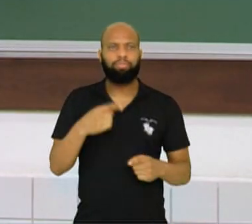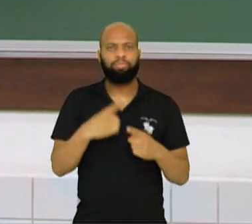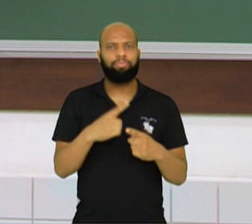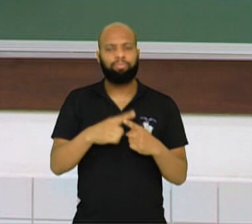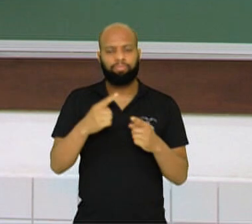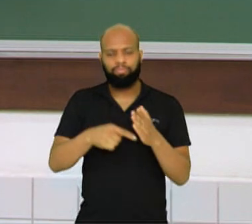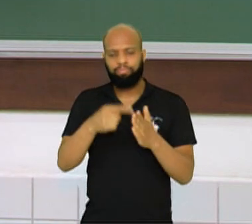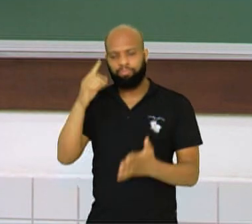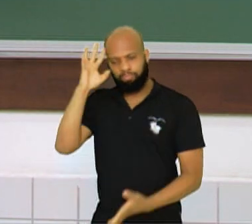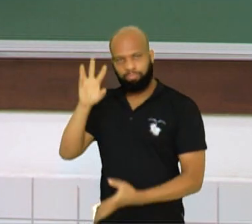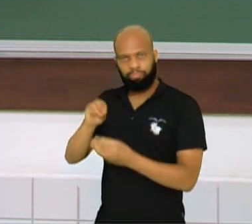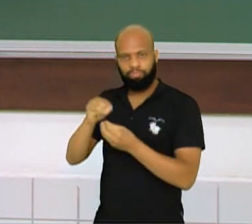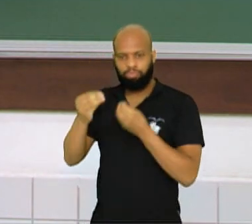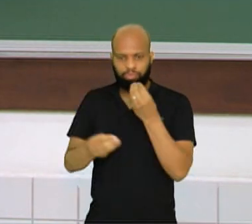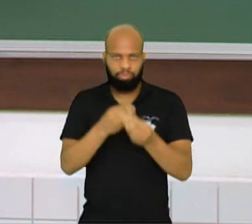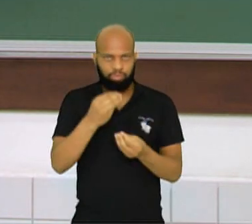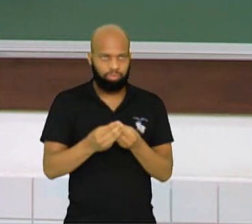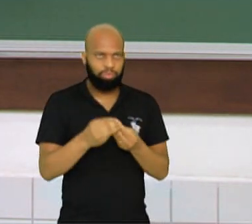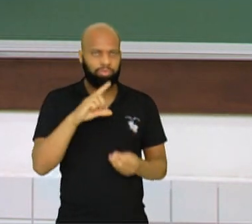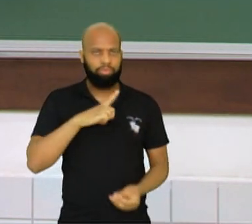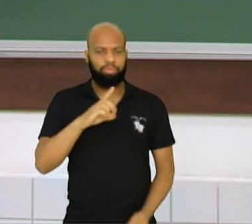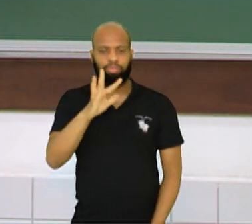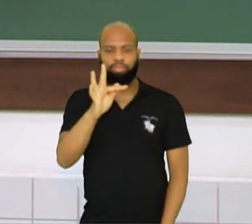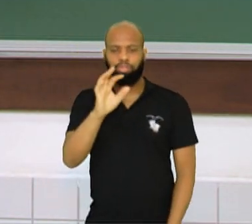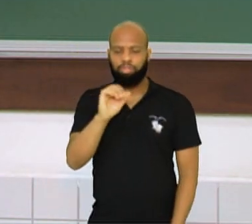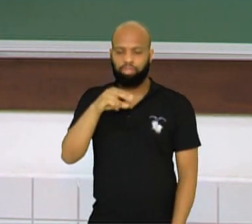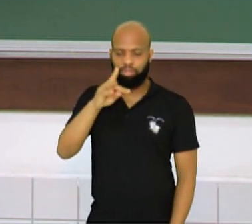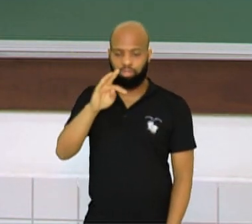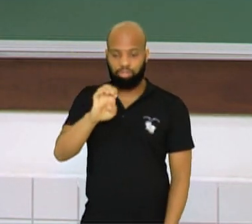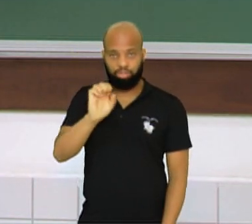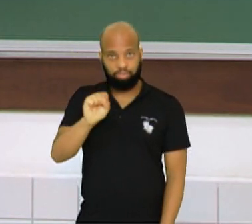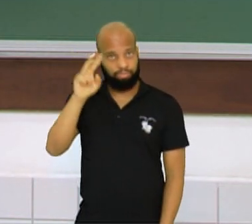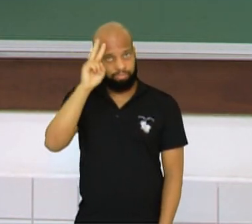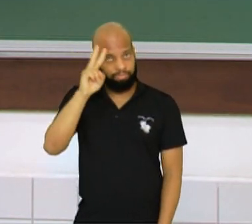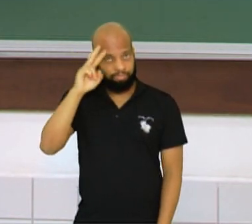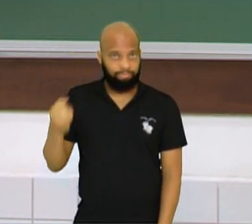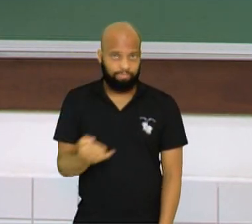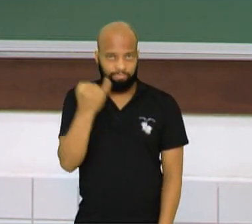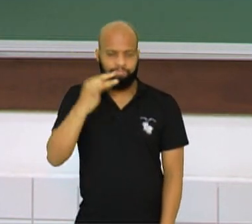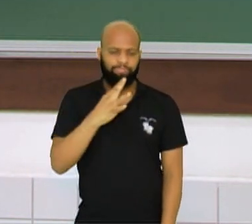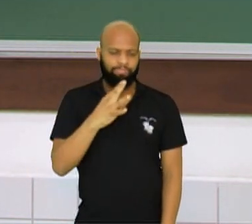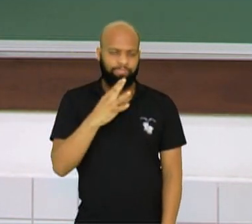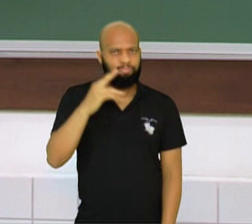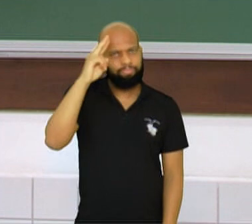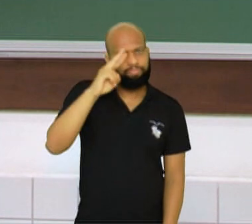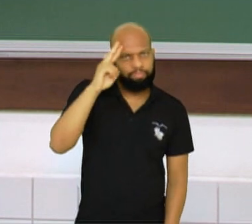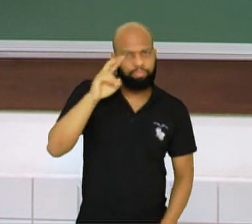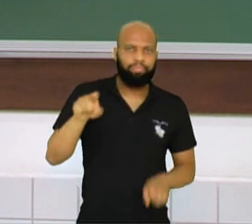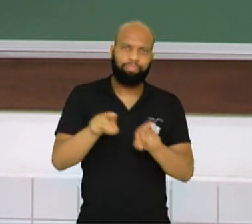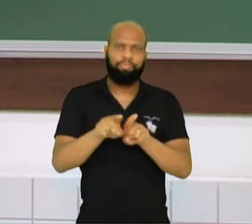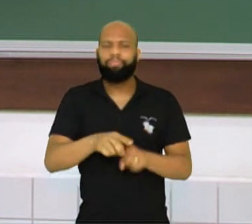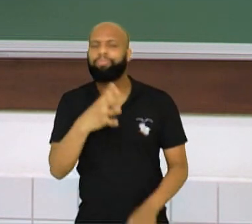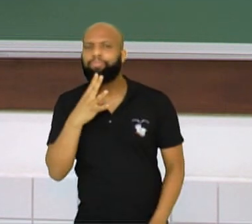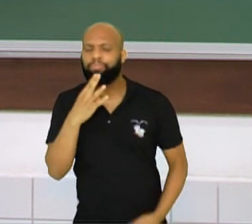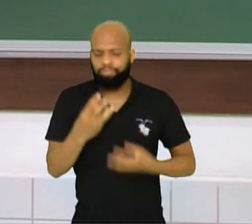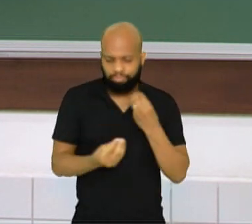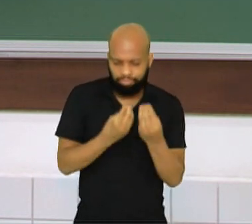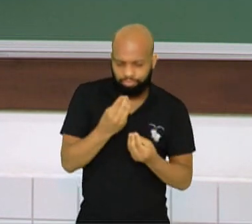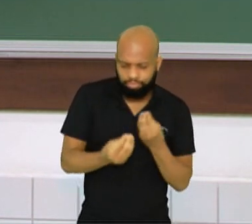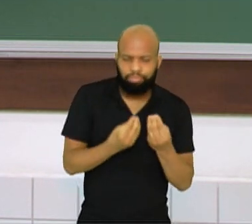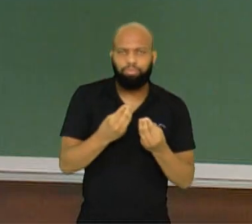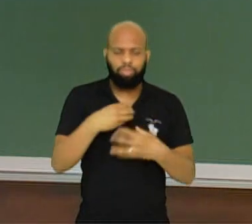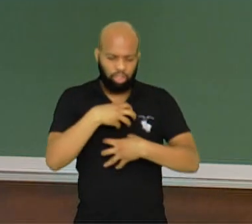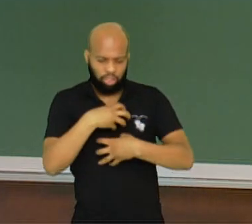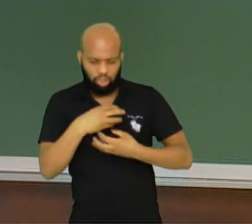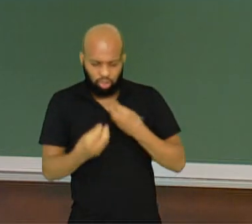compreender como as fontes históricas elas são importantes para nós conhecermos a nossa história, para nós conhecermos como é que,